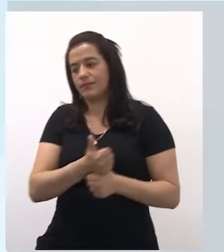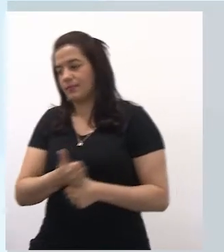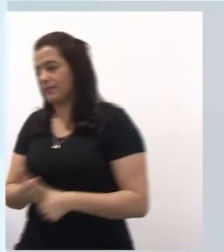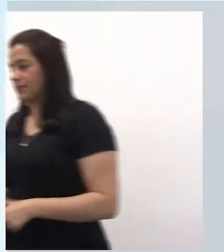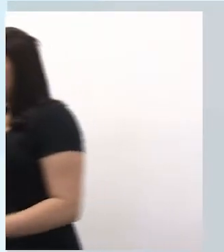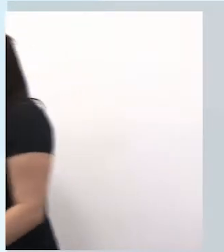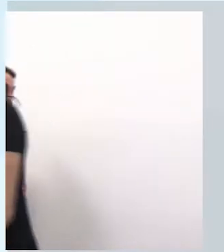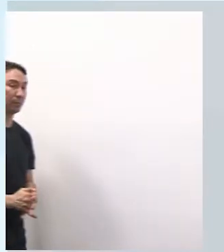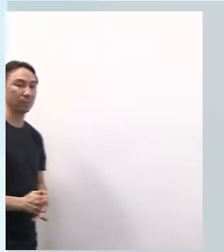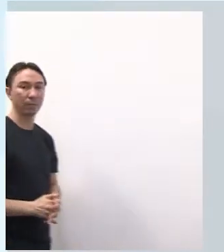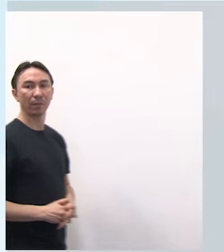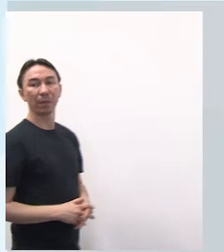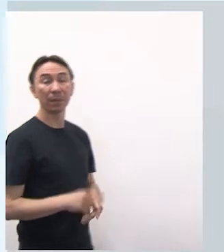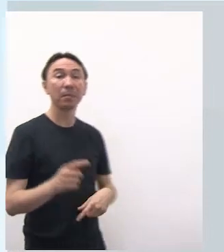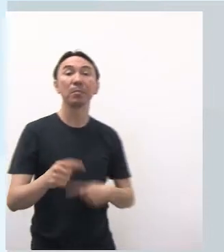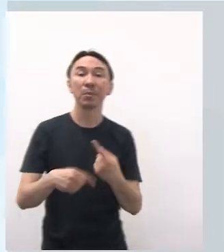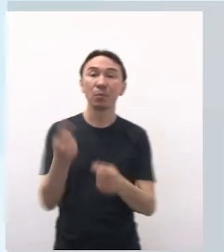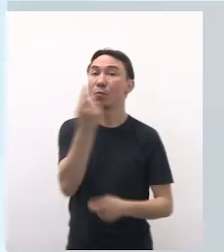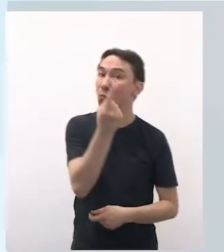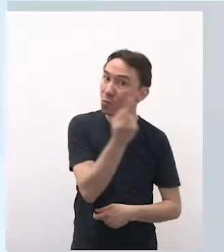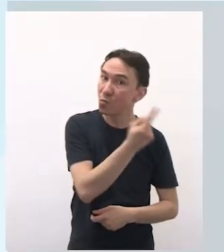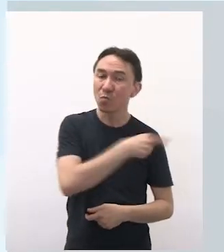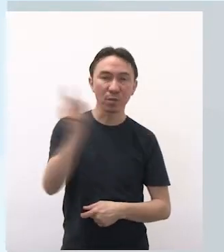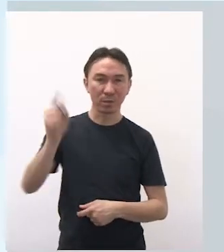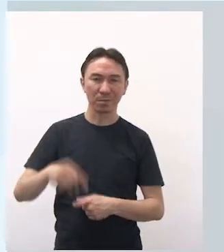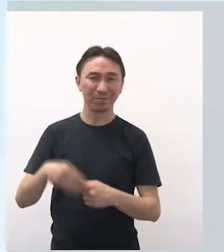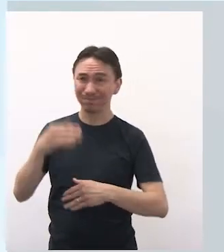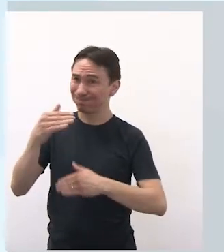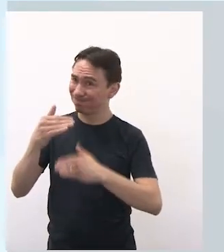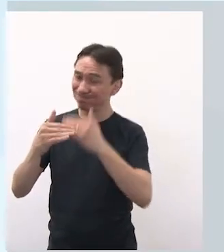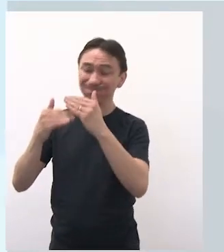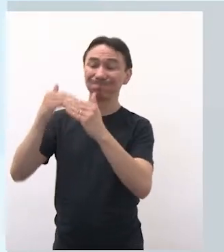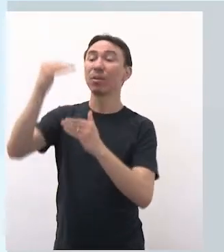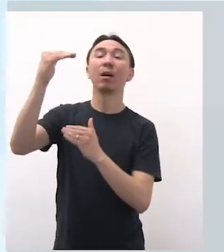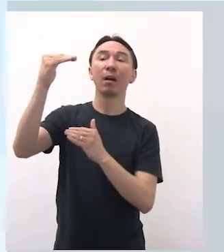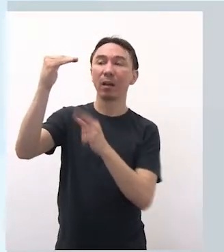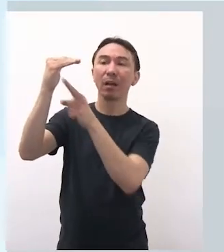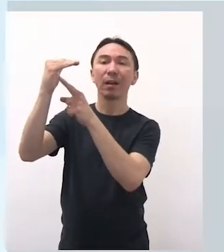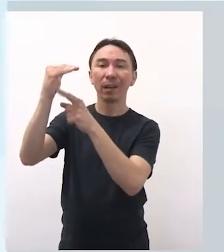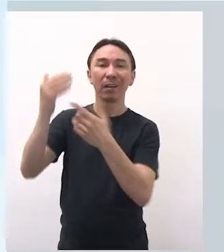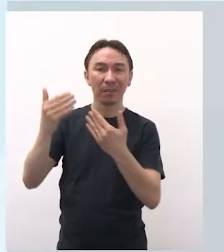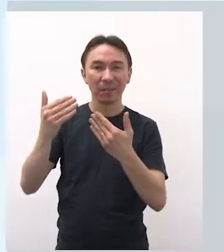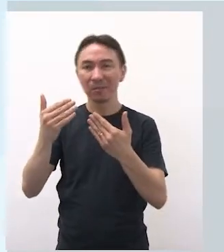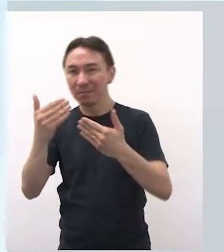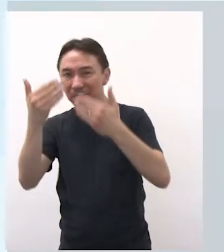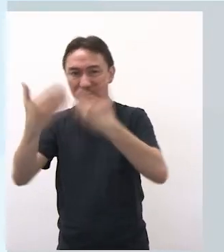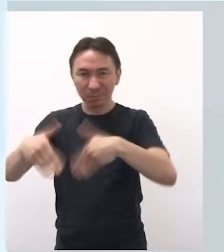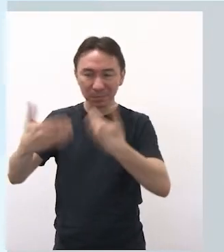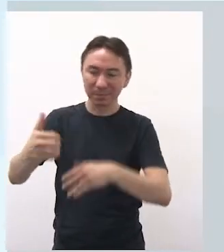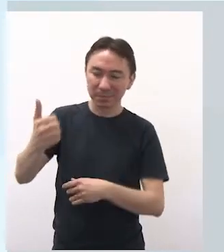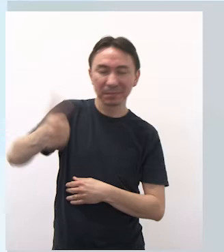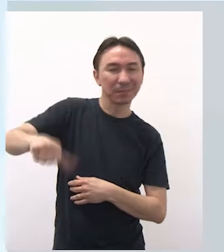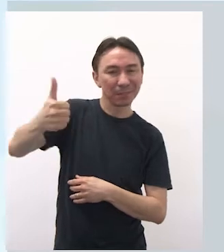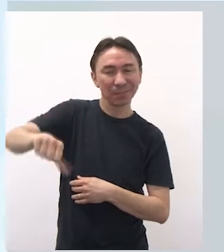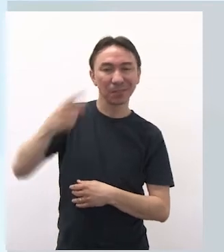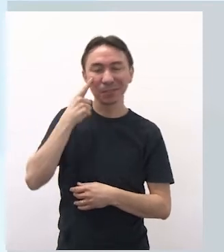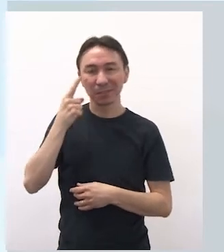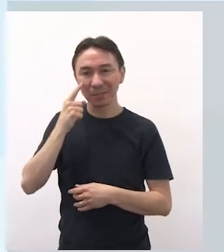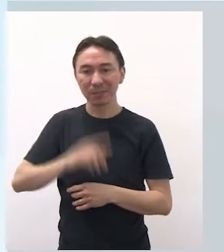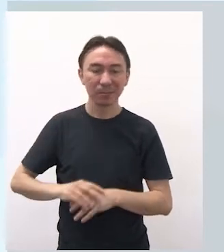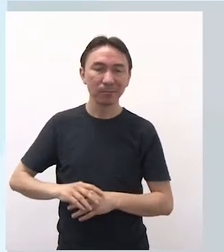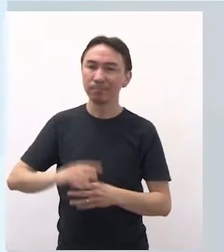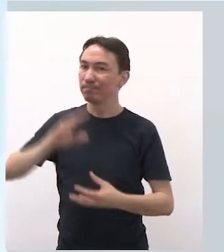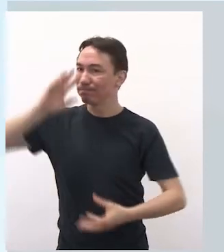no último nível, no nível mais avançado, que é o nível de avaliação, onde eu vou concluir, medir,